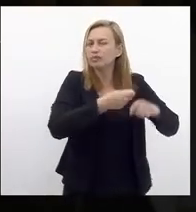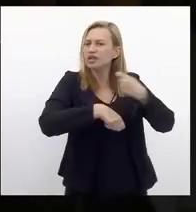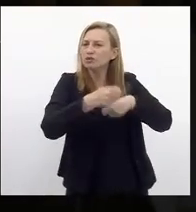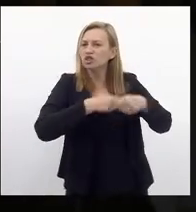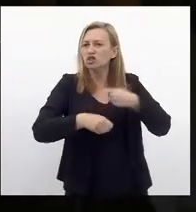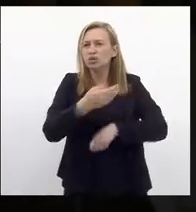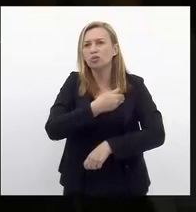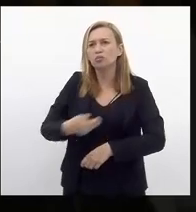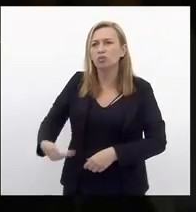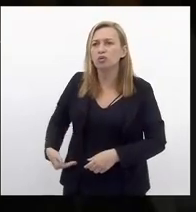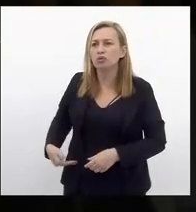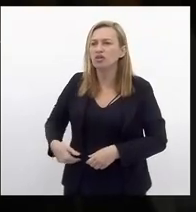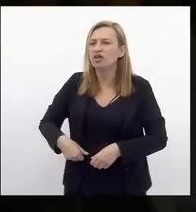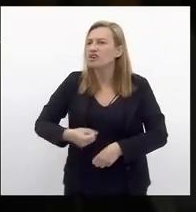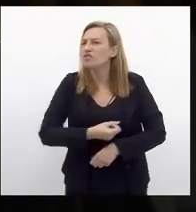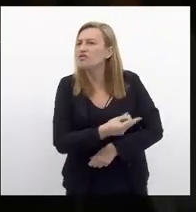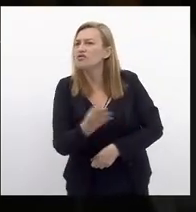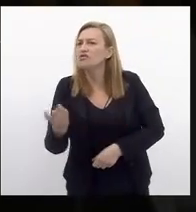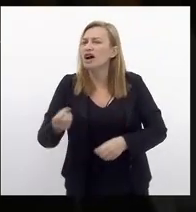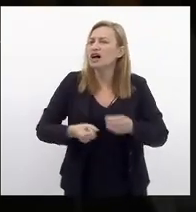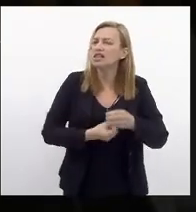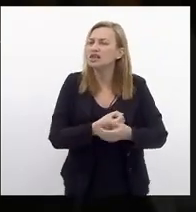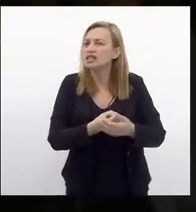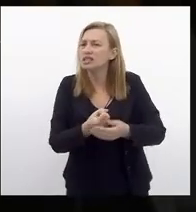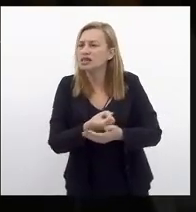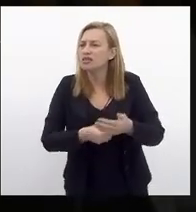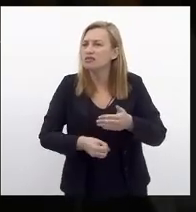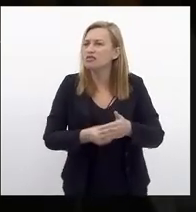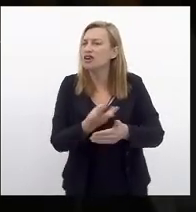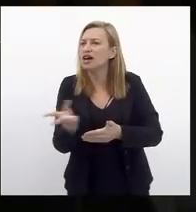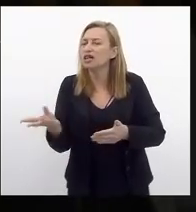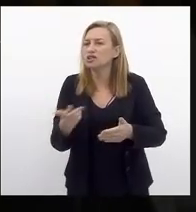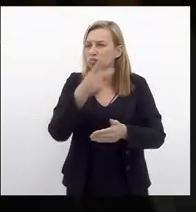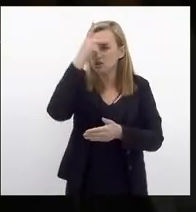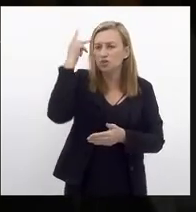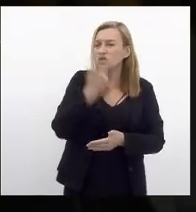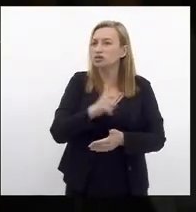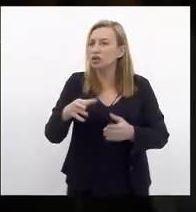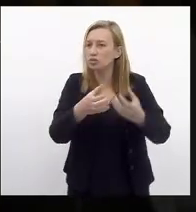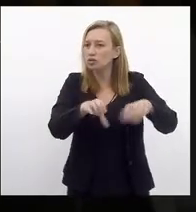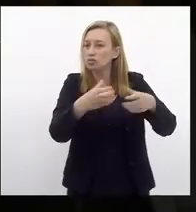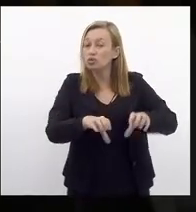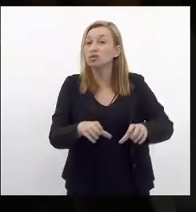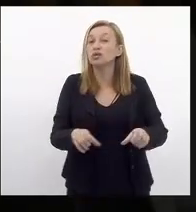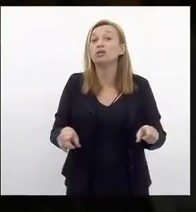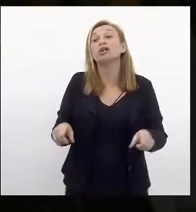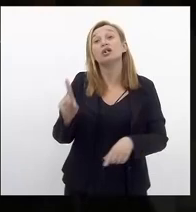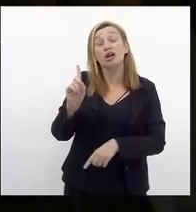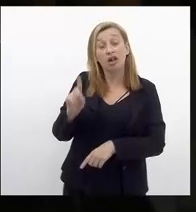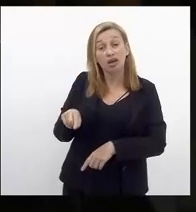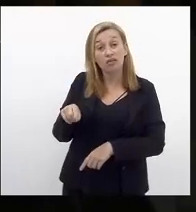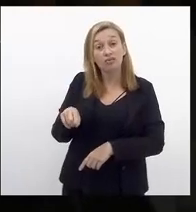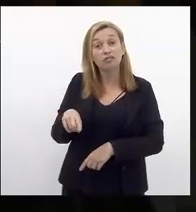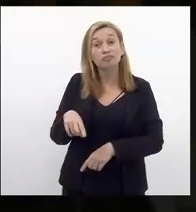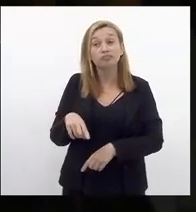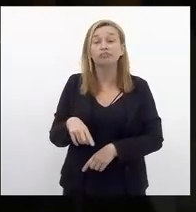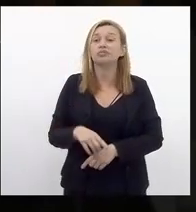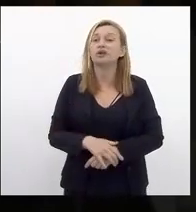pública milhares de pessoas sem concurso público o canto é